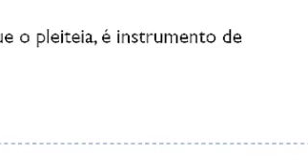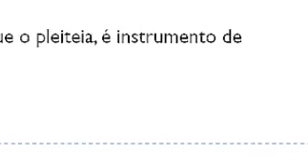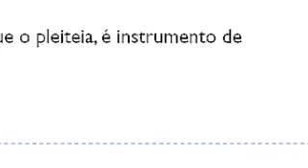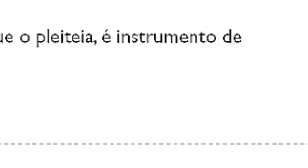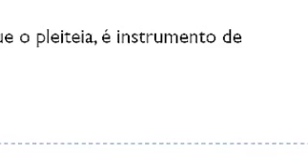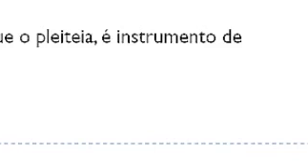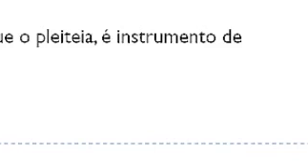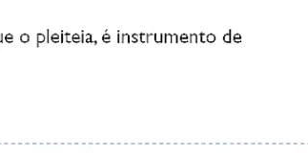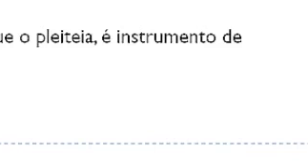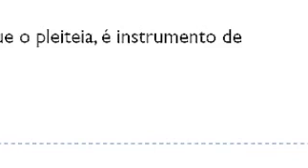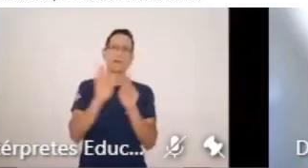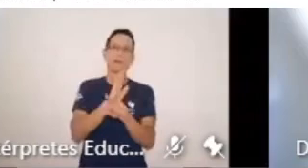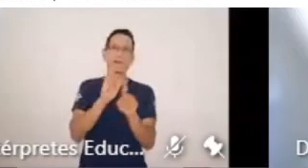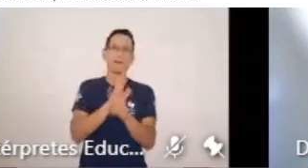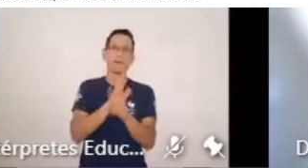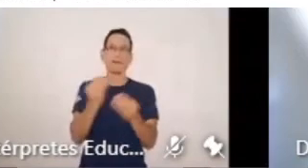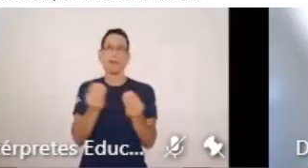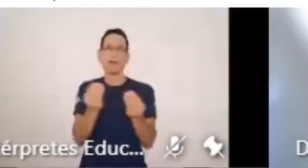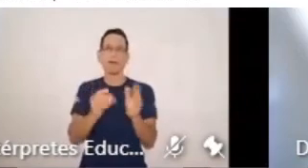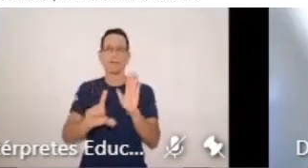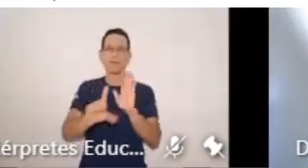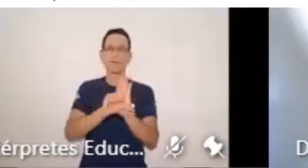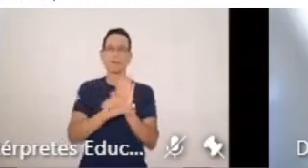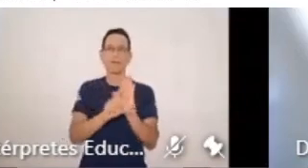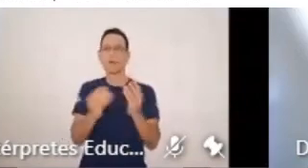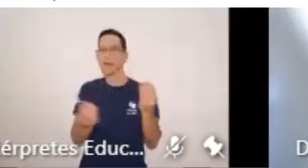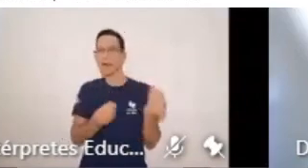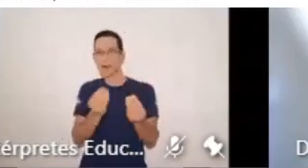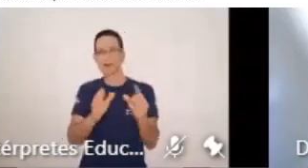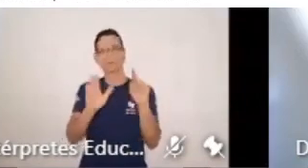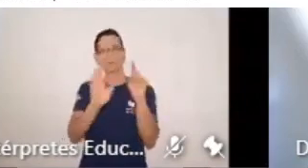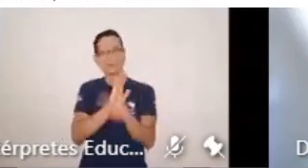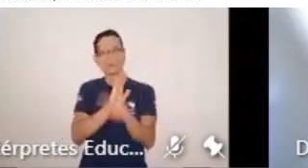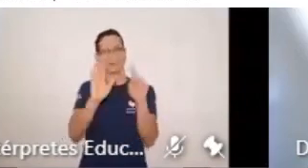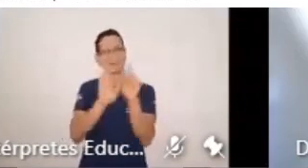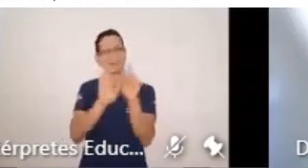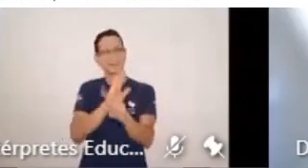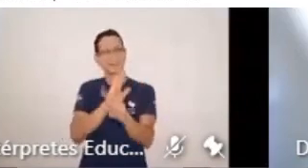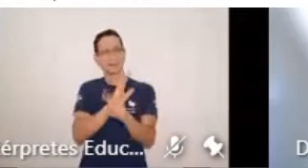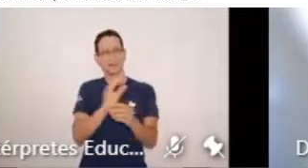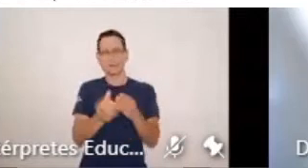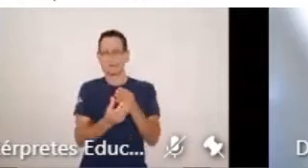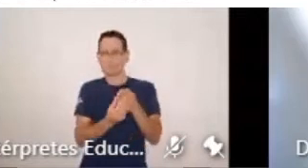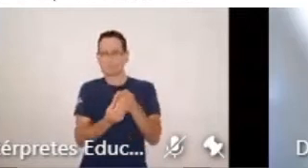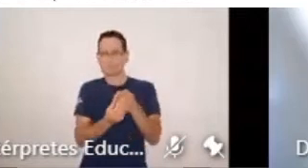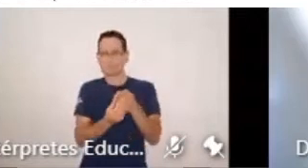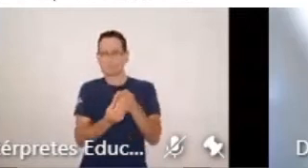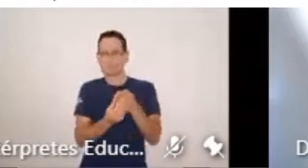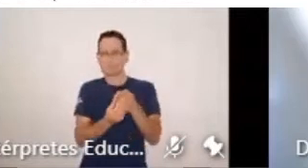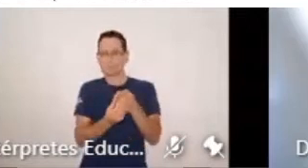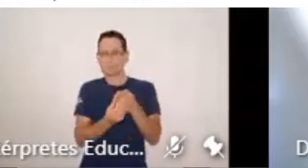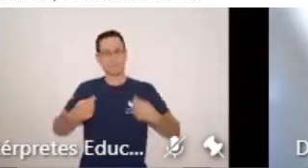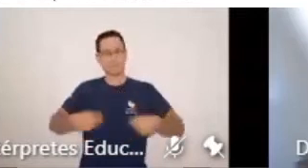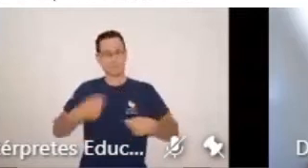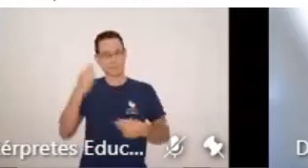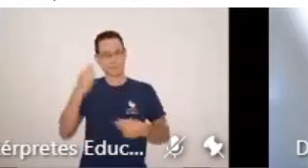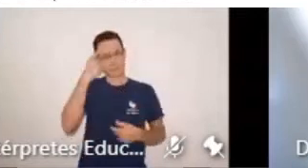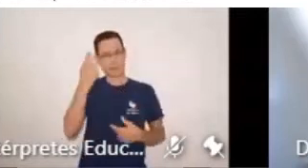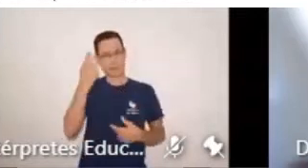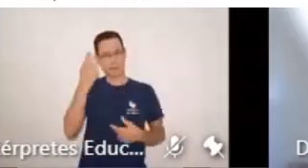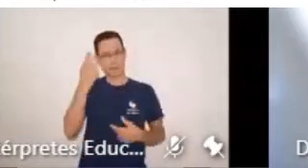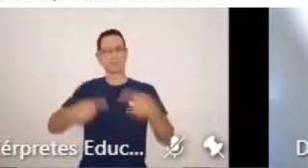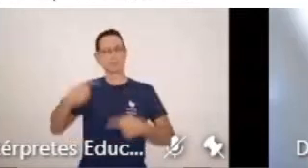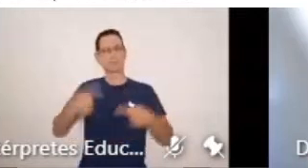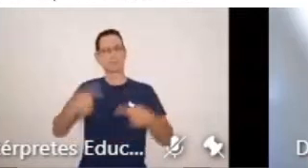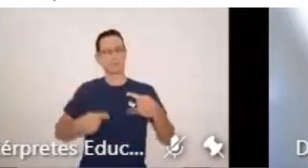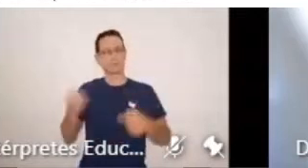e direcionamento da política pública. Então, nós temos que ver também que essa discussão,